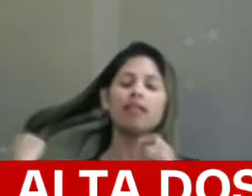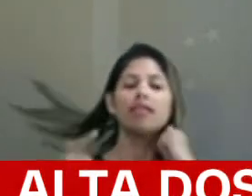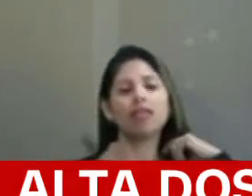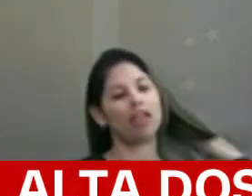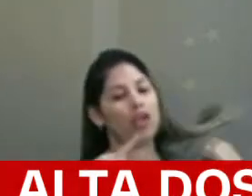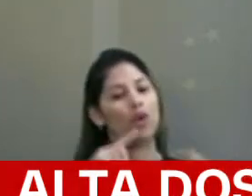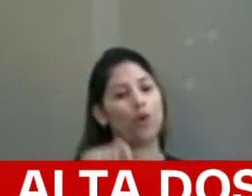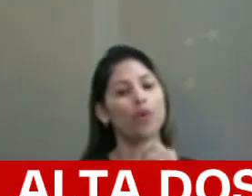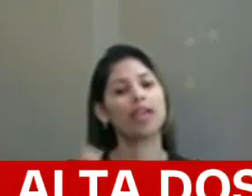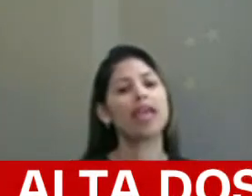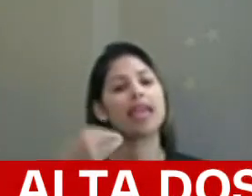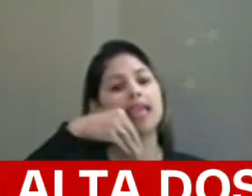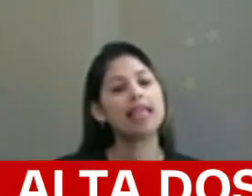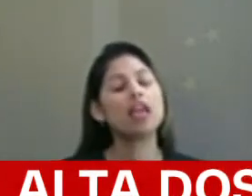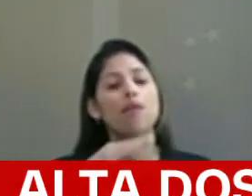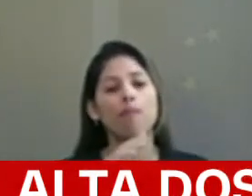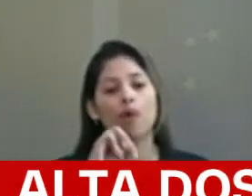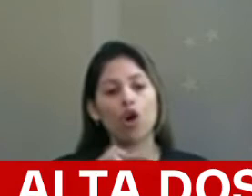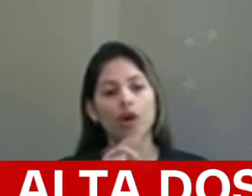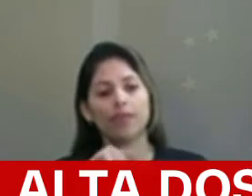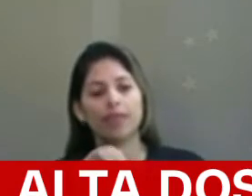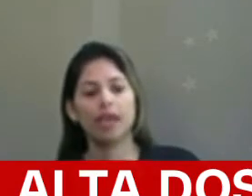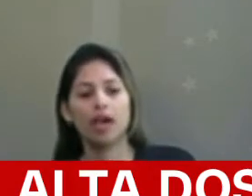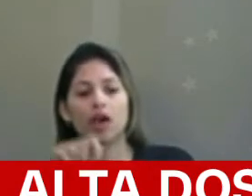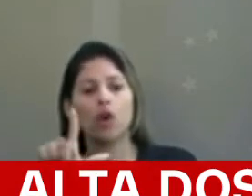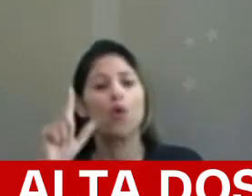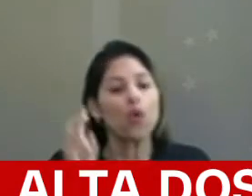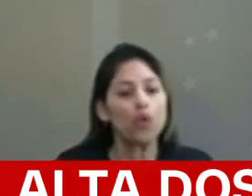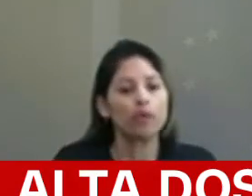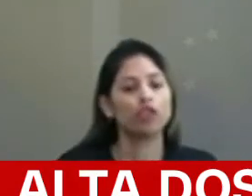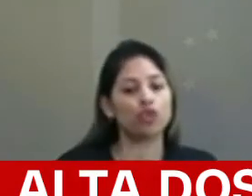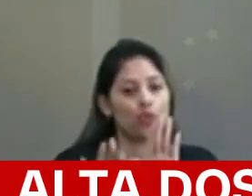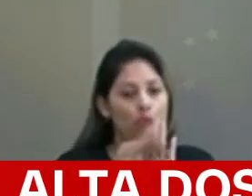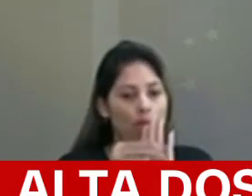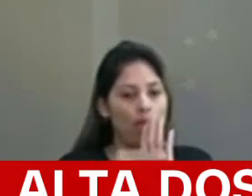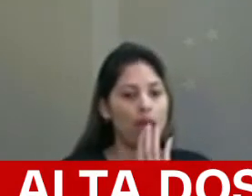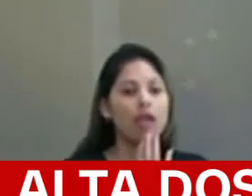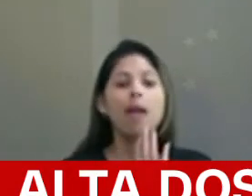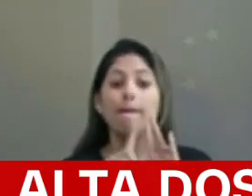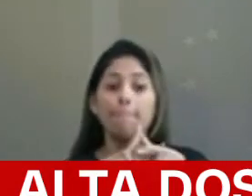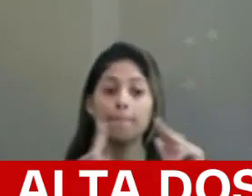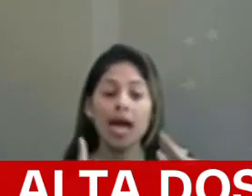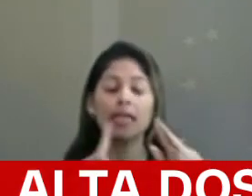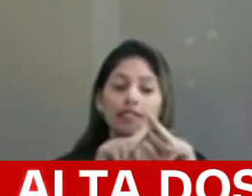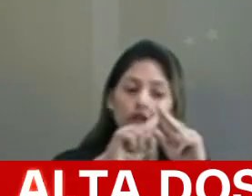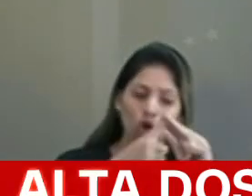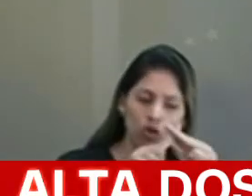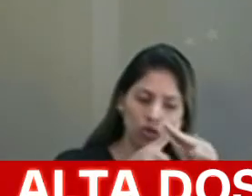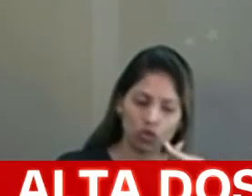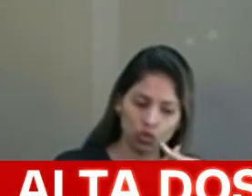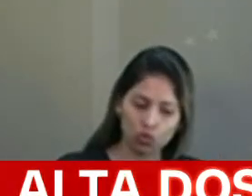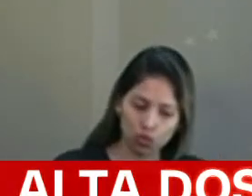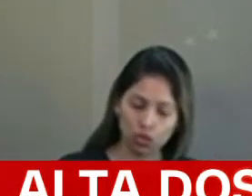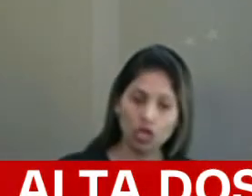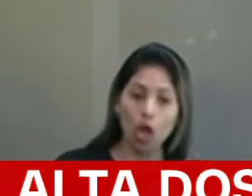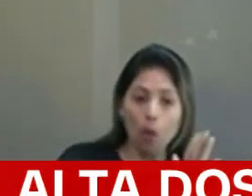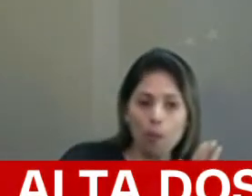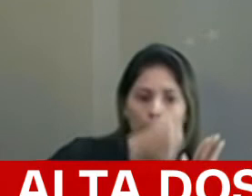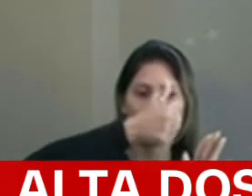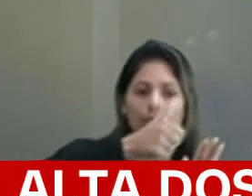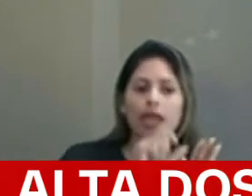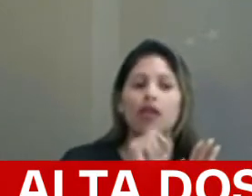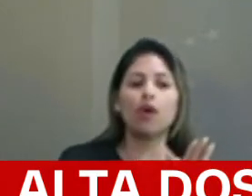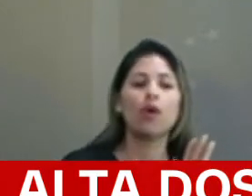da alíquota modal, decidimos por mantê-la, mas com alguns ajustes. O primeiro deles